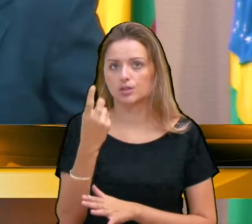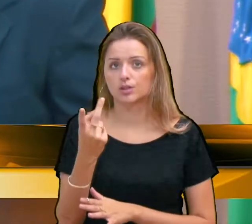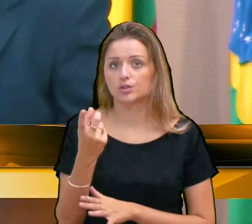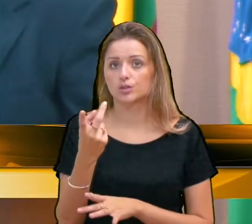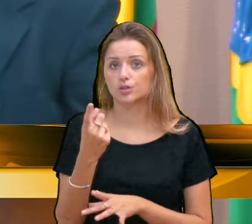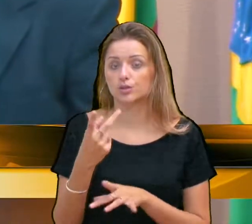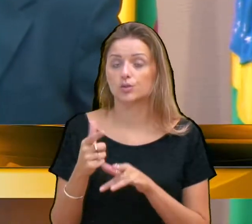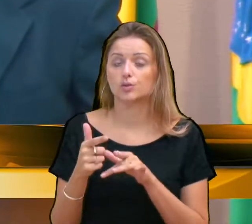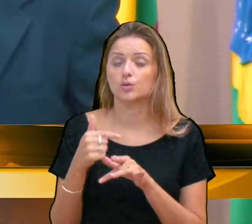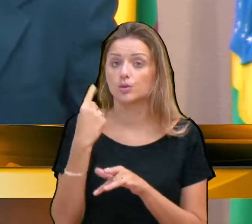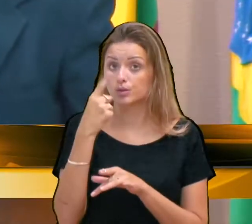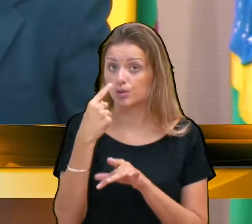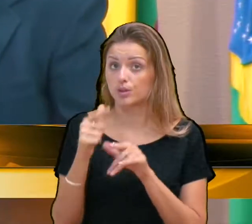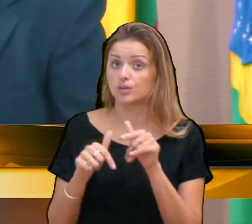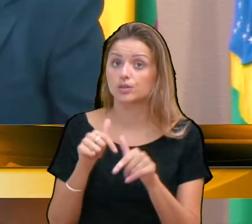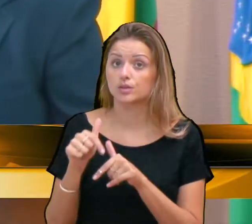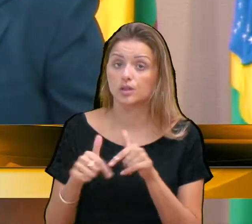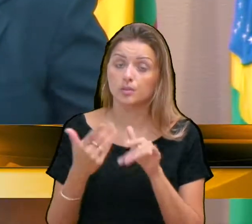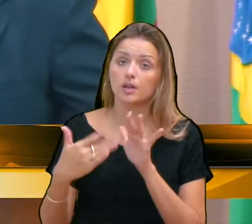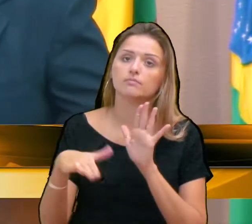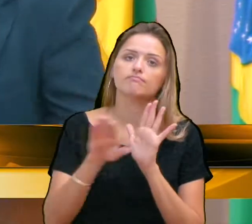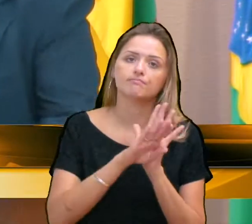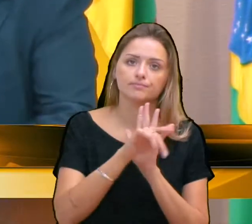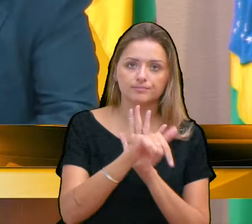aqui. E